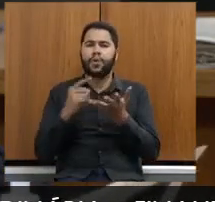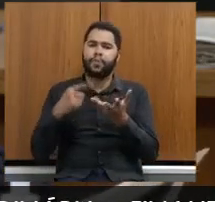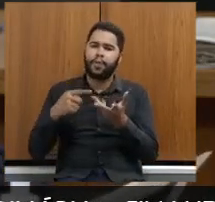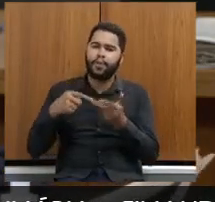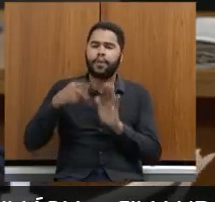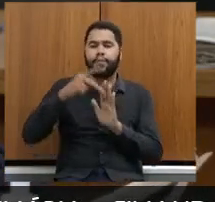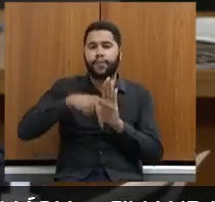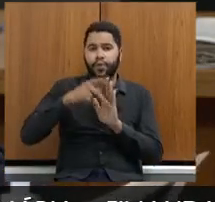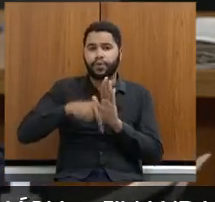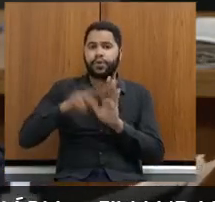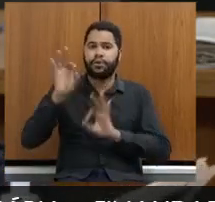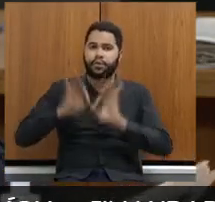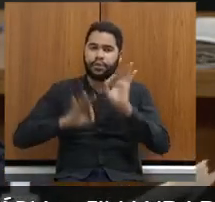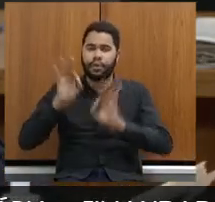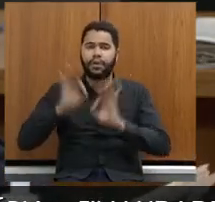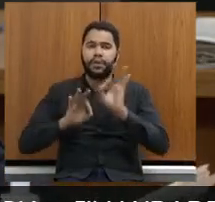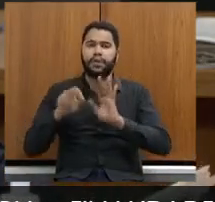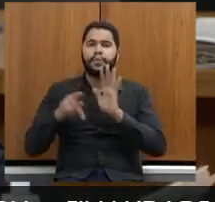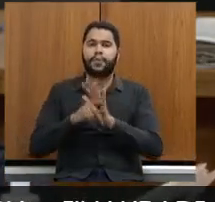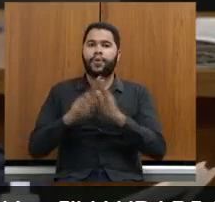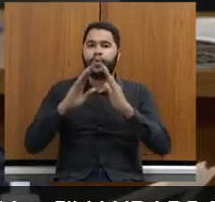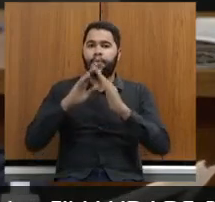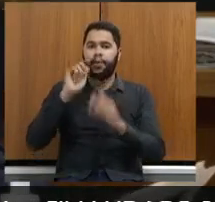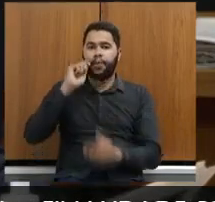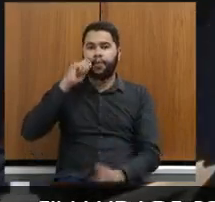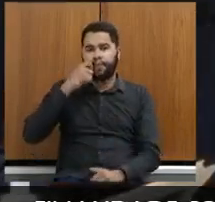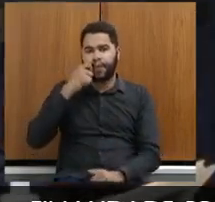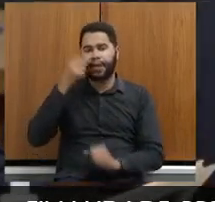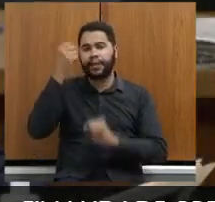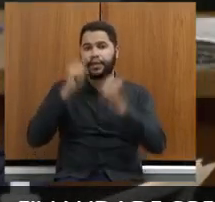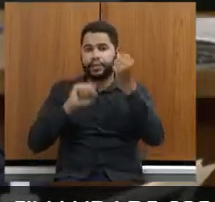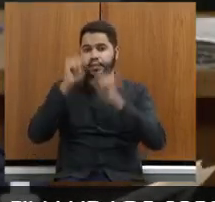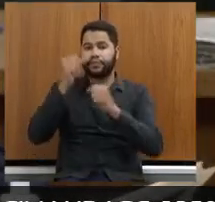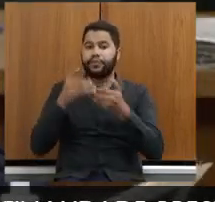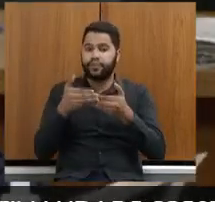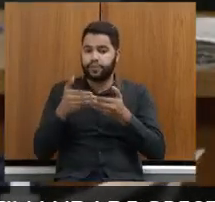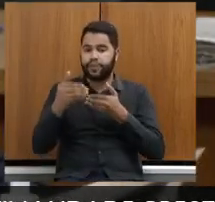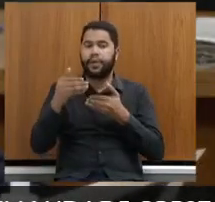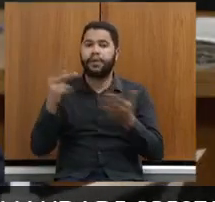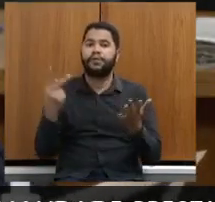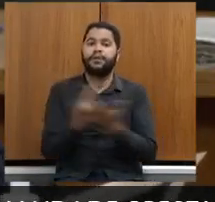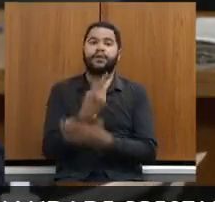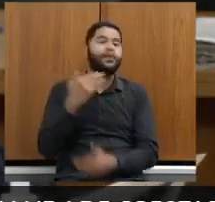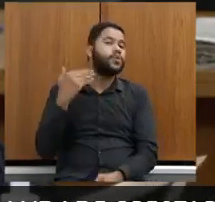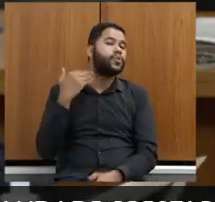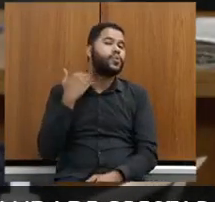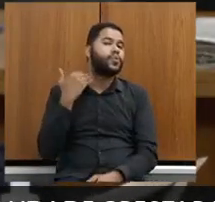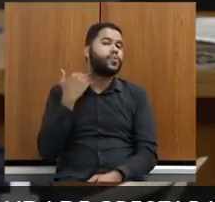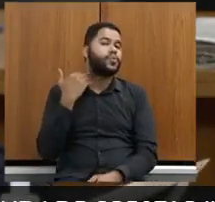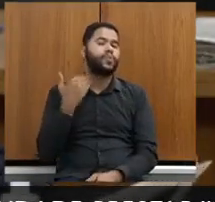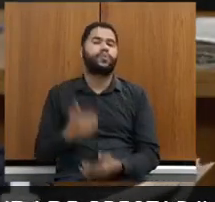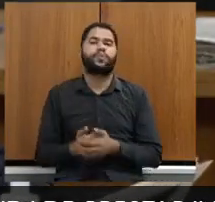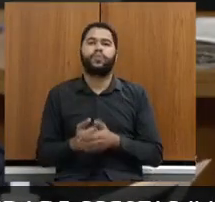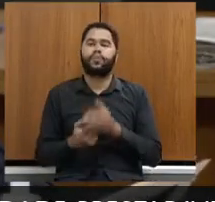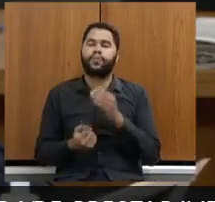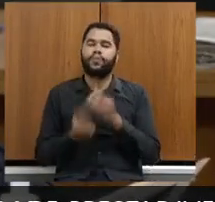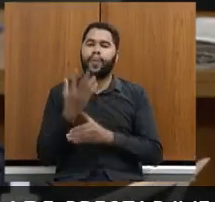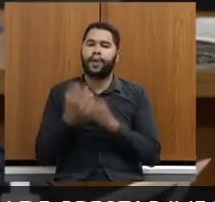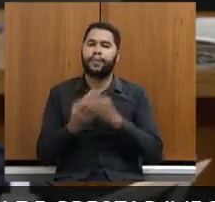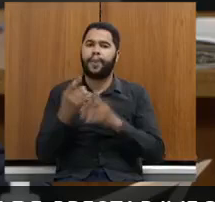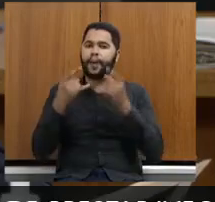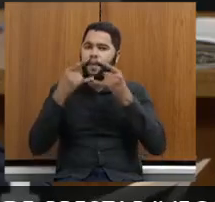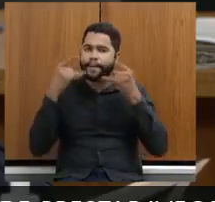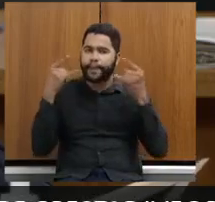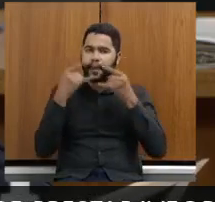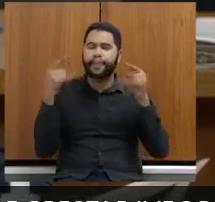Alguns projetos que foram feitos a gente fez uma padaria Industrial que ainda vai ser inaugurada em Juiz de Fora a gente confecção de máscaras de